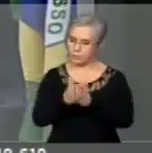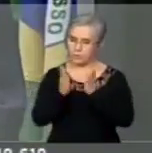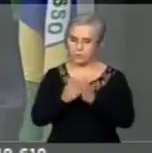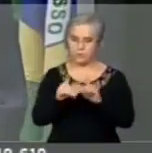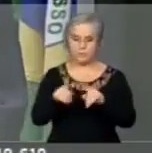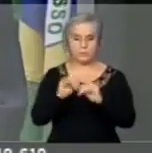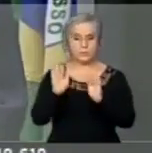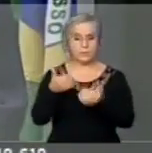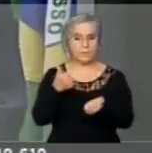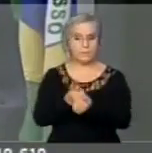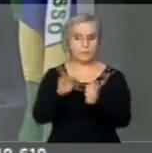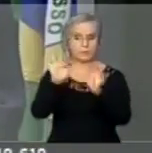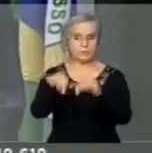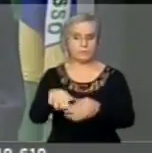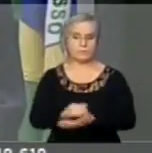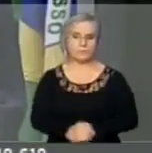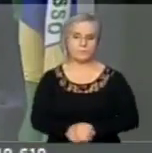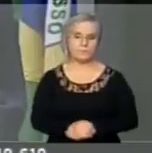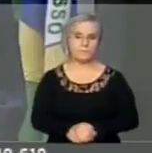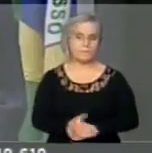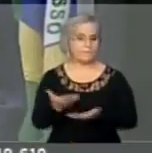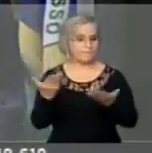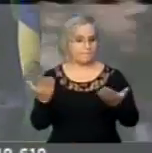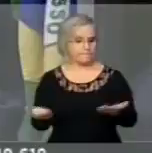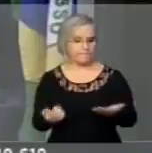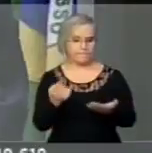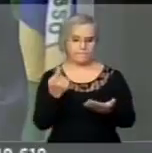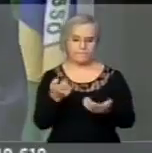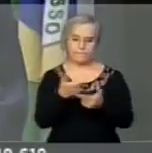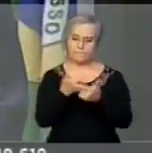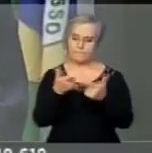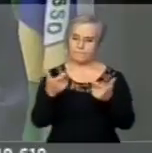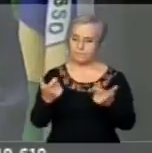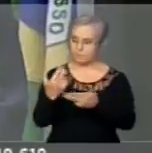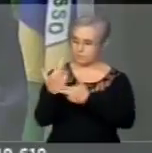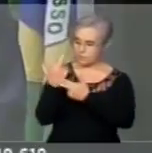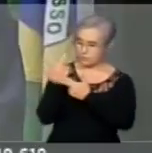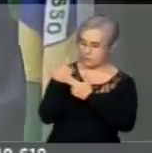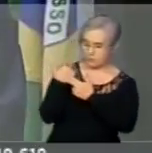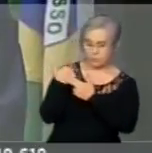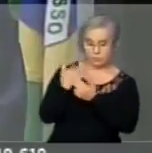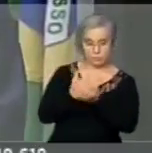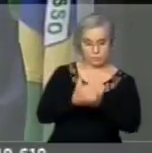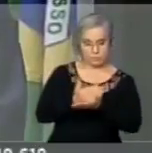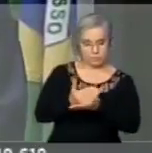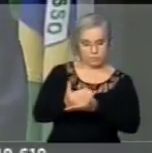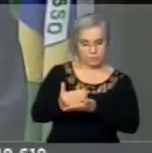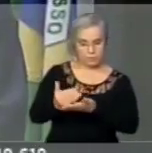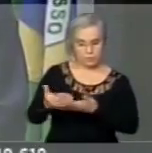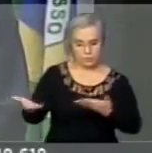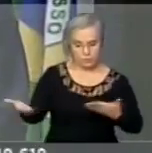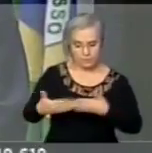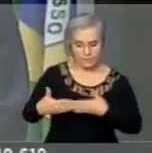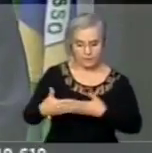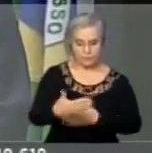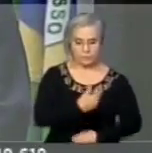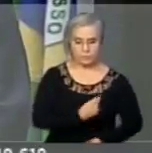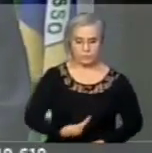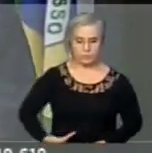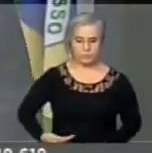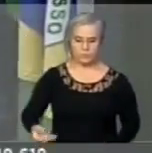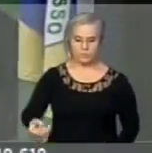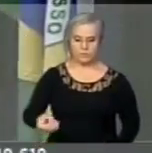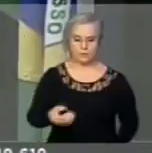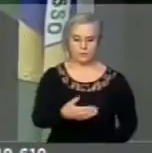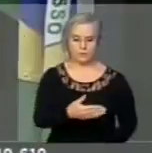prévio. Essa é uma das grandes missões que começa o novo governo